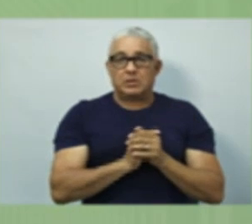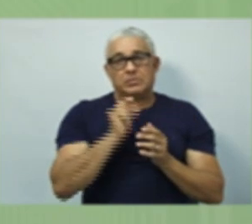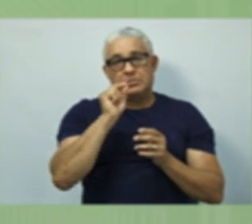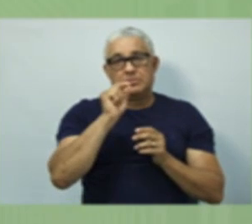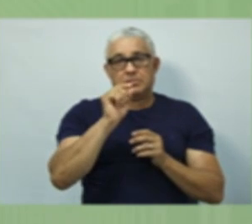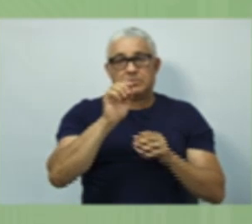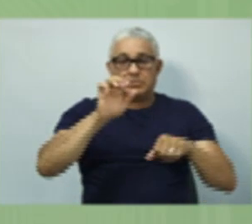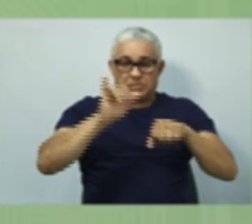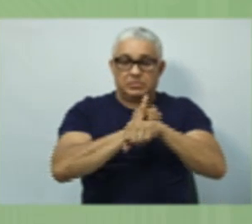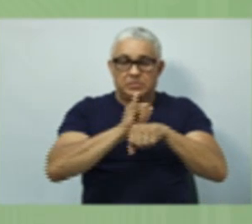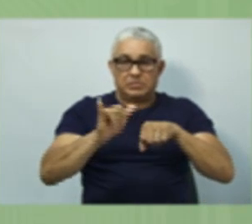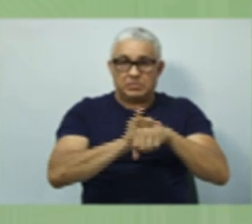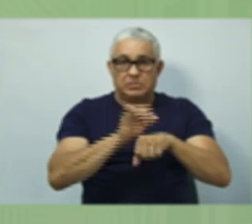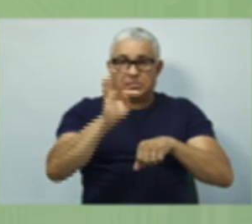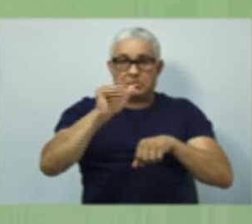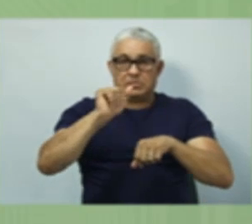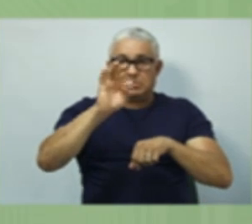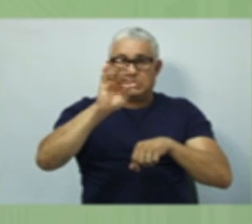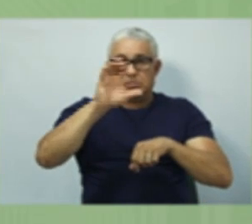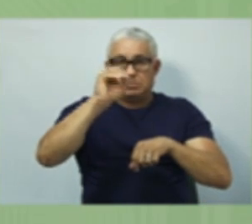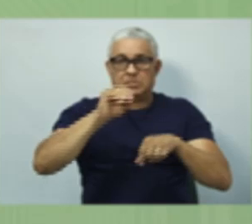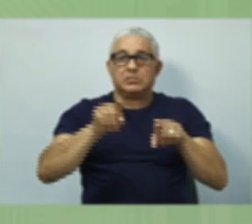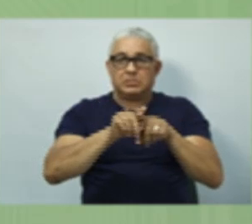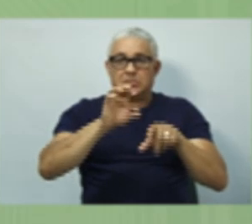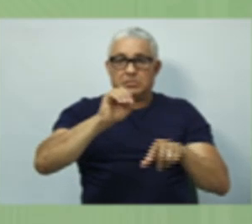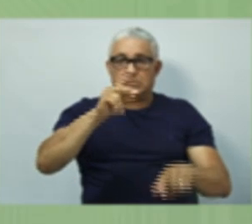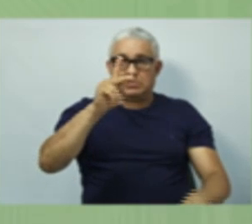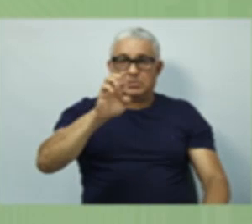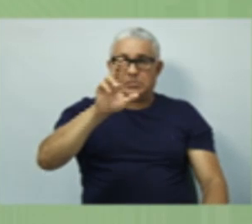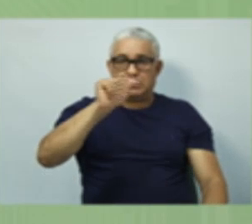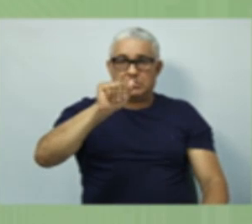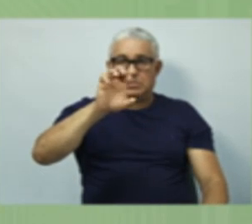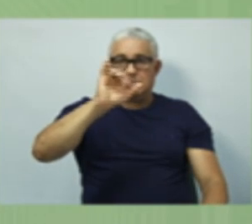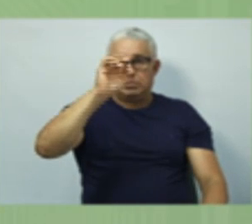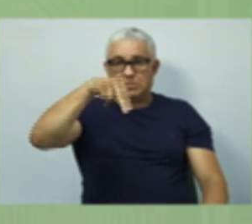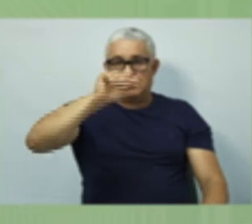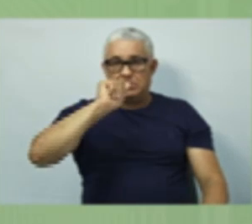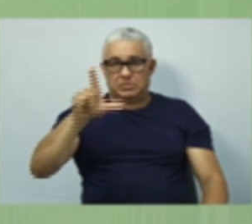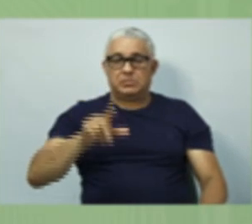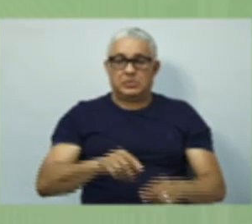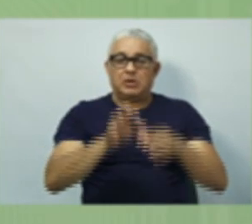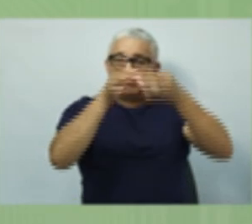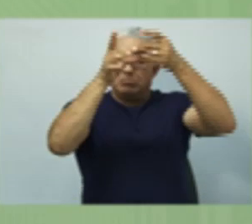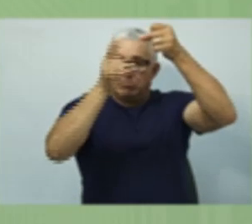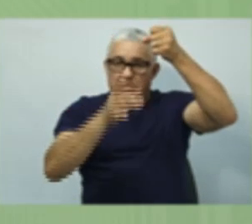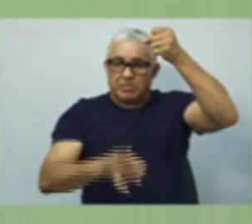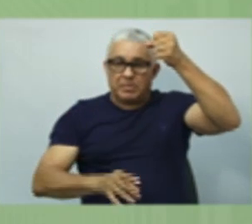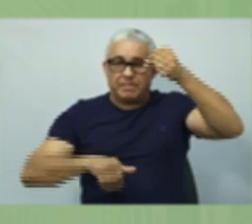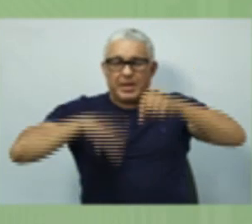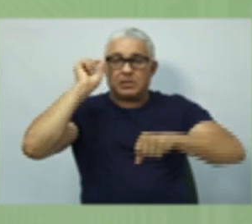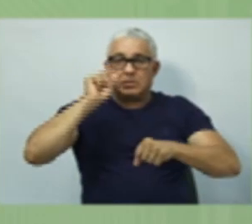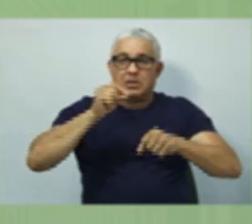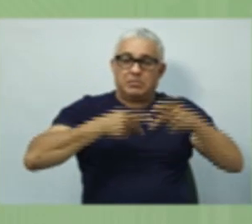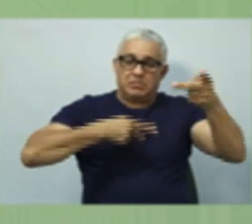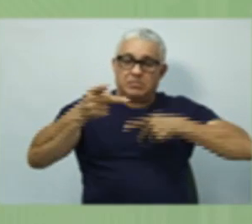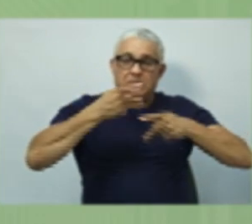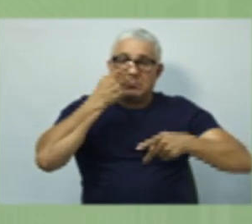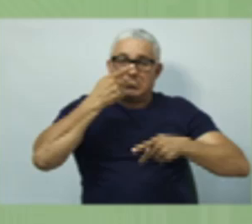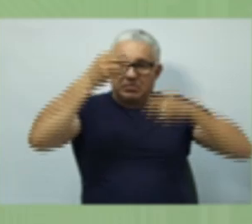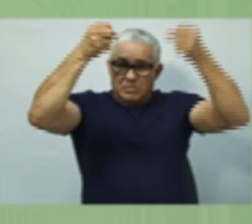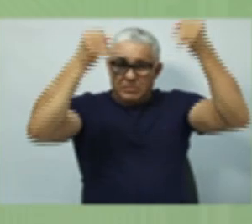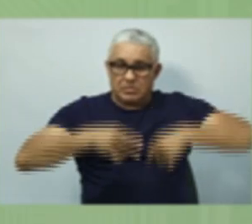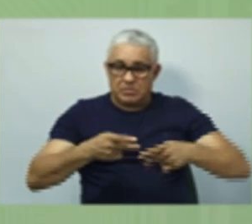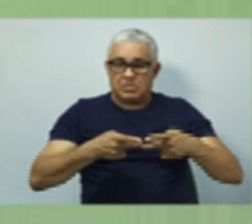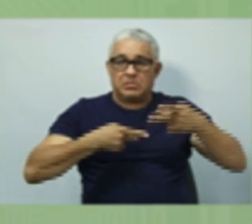nível estratégico, o nível tático e o nível operacional. Nós vamos detalhar um pouquinho mais quando a gente for falar sobre os planejamentos, cada um